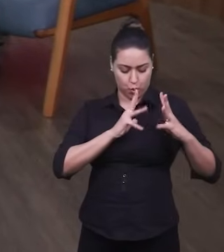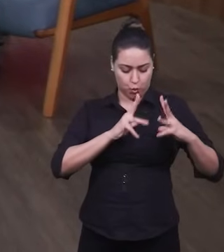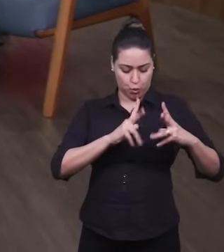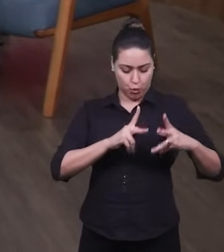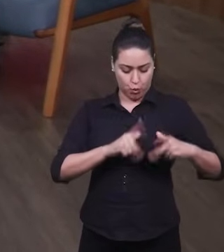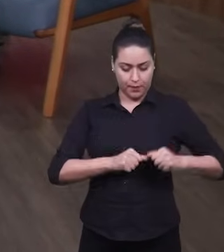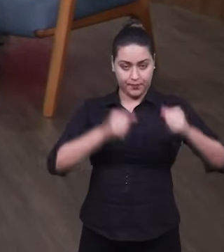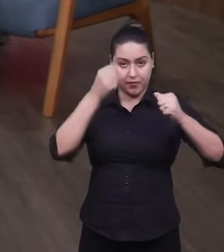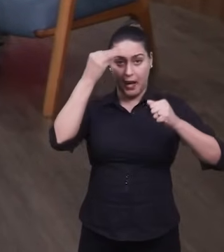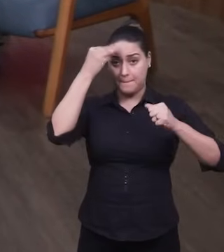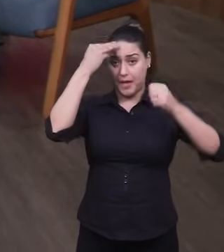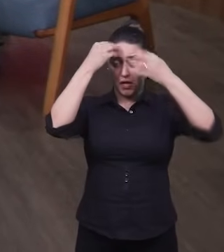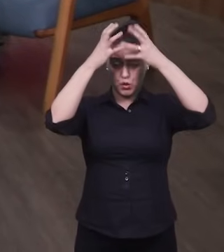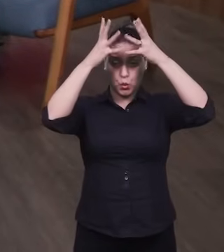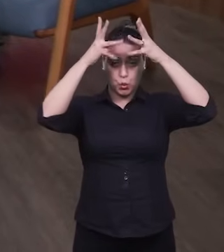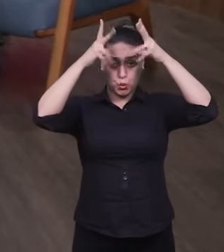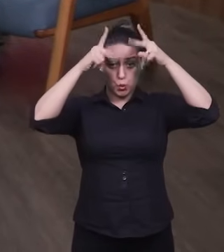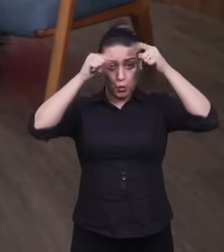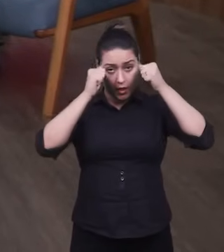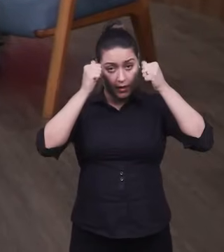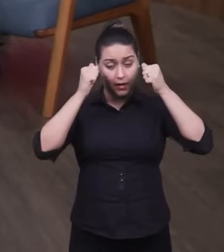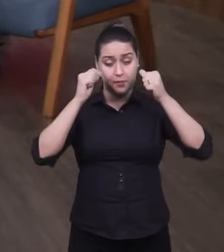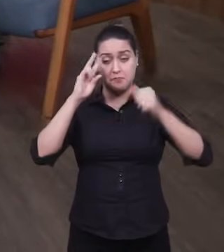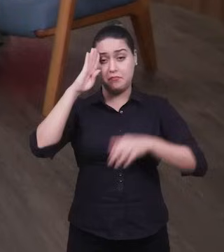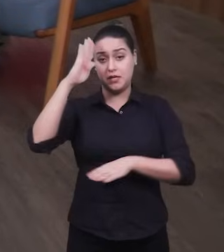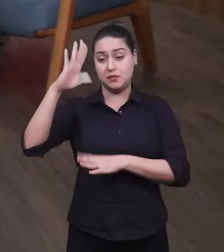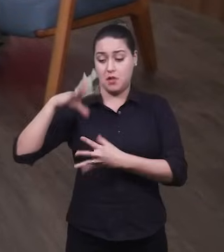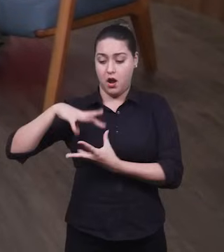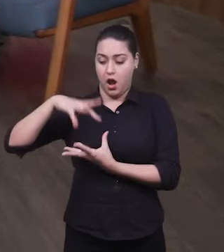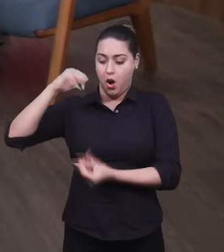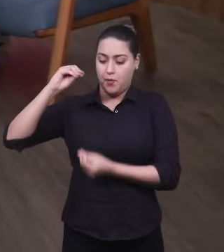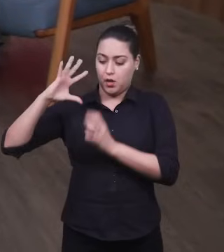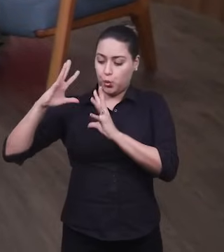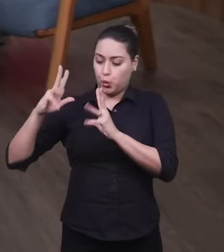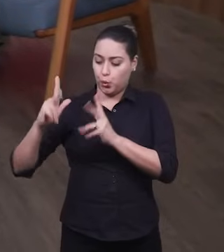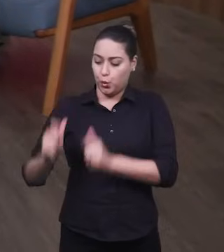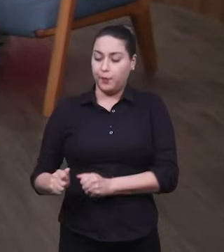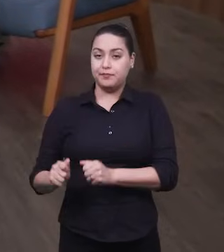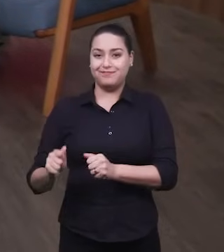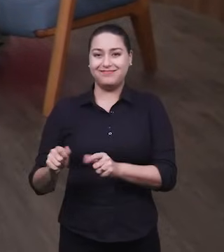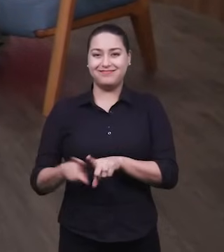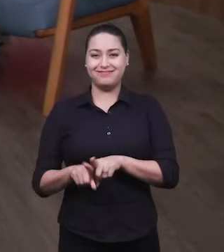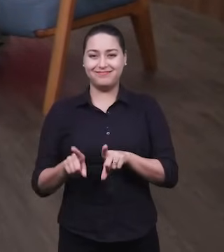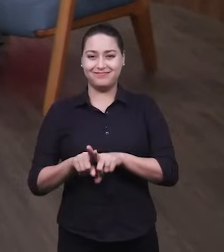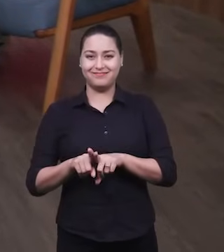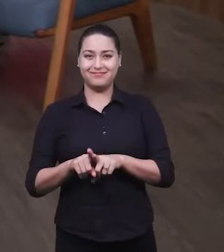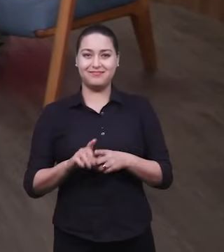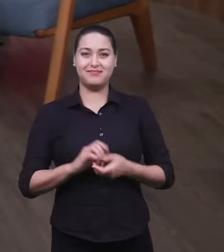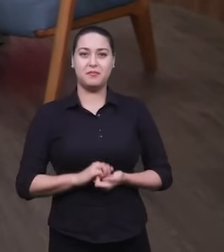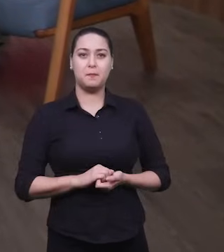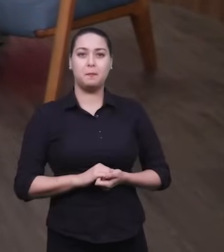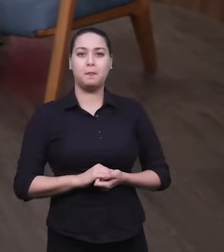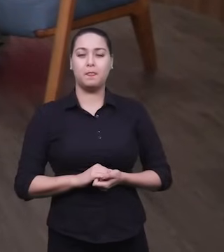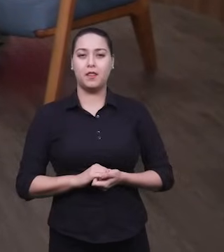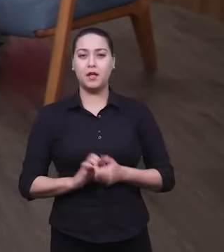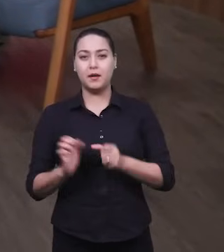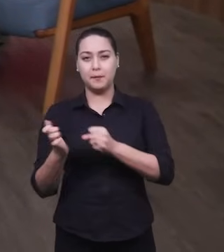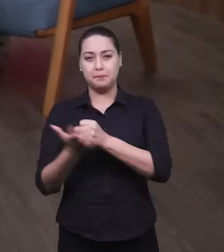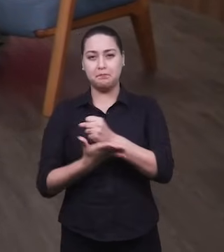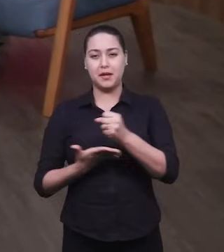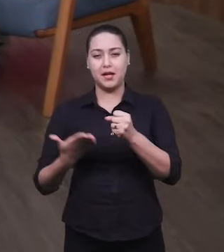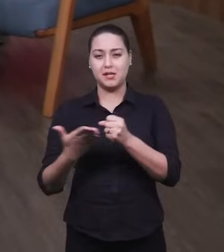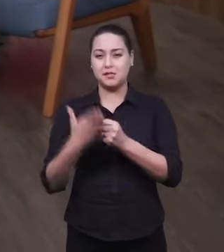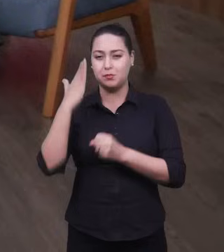coração, limpa a sua mente, mas principalmente limpa a sua alma. Daí ser essencial a